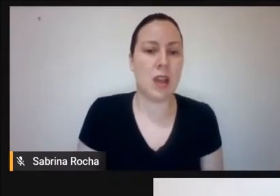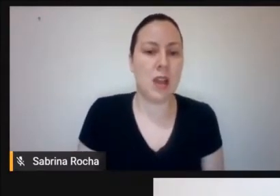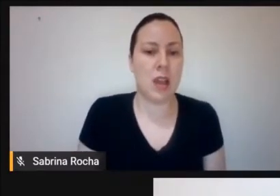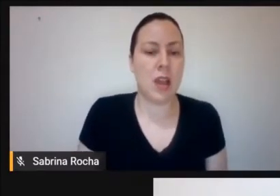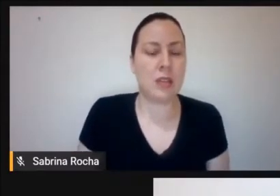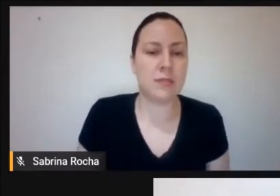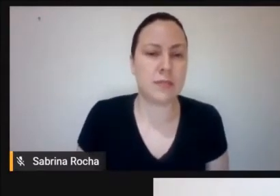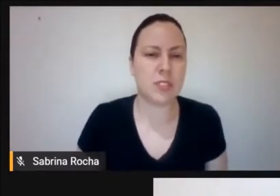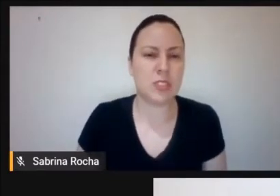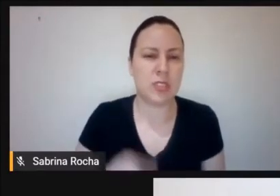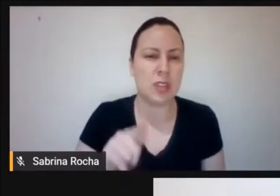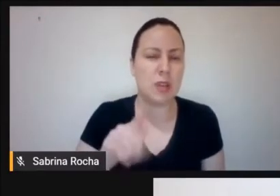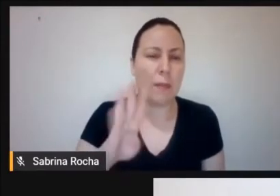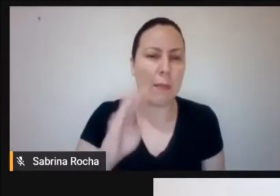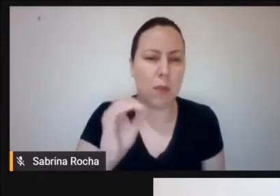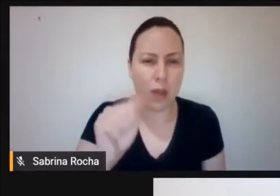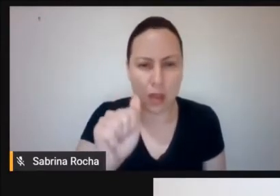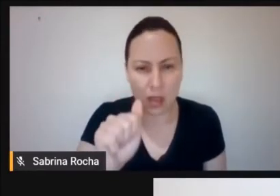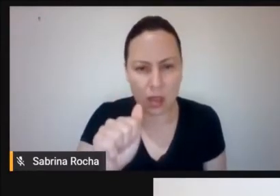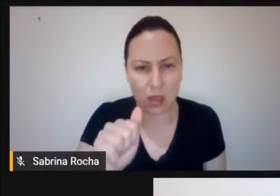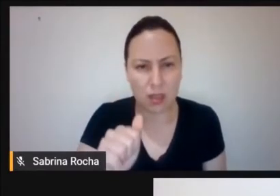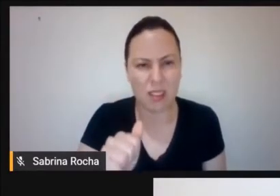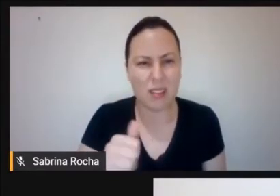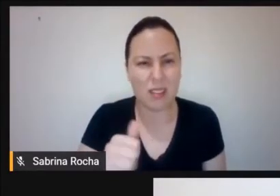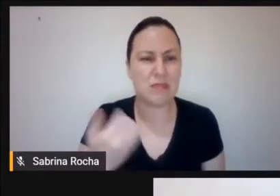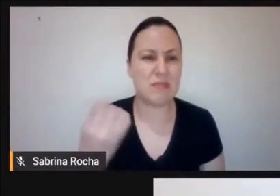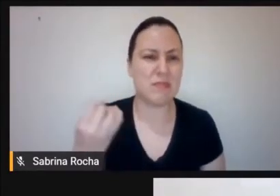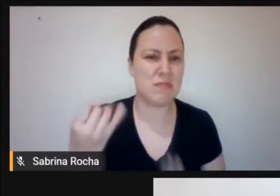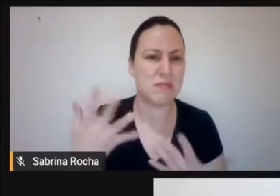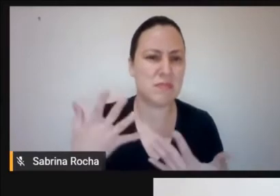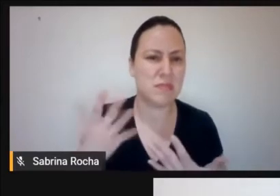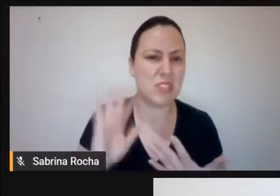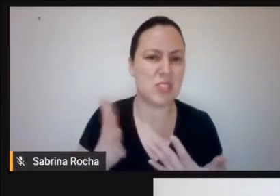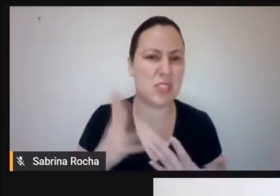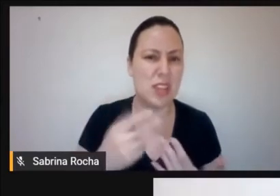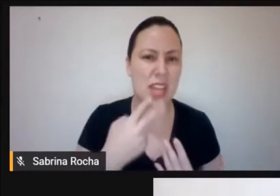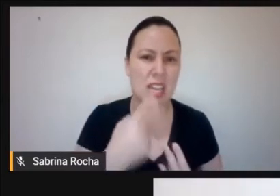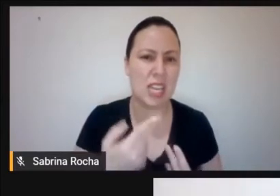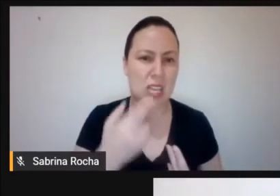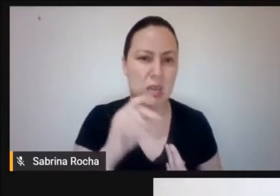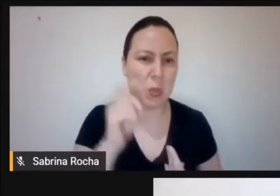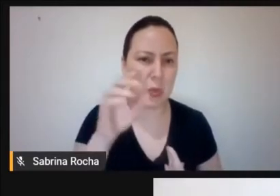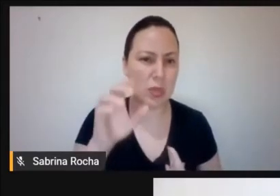português, que eles já estão falando cada vez mais chinês, mandarim. Pois bem,